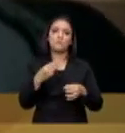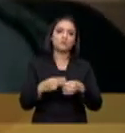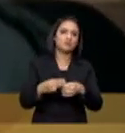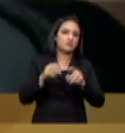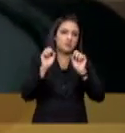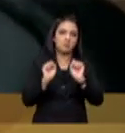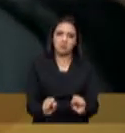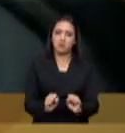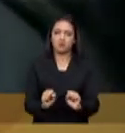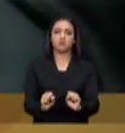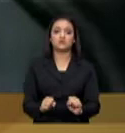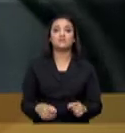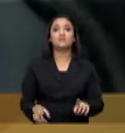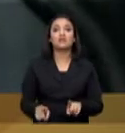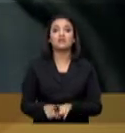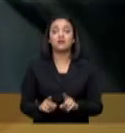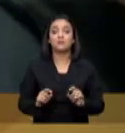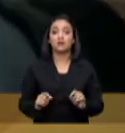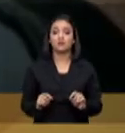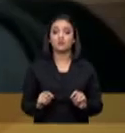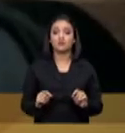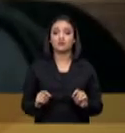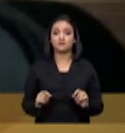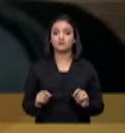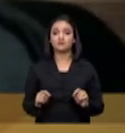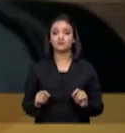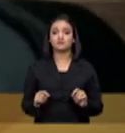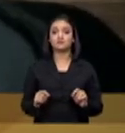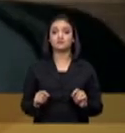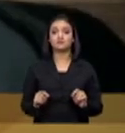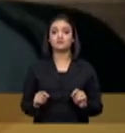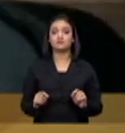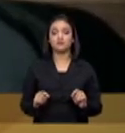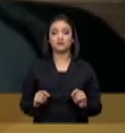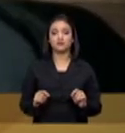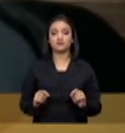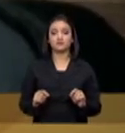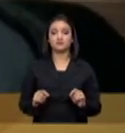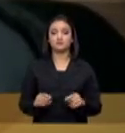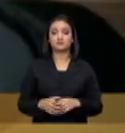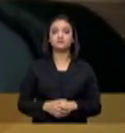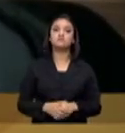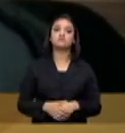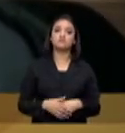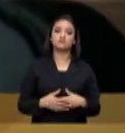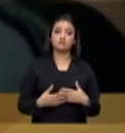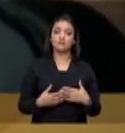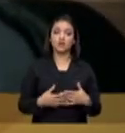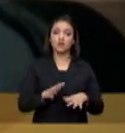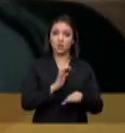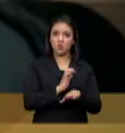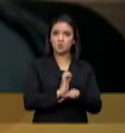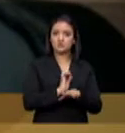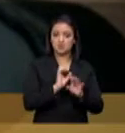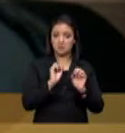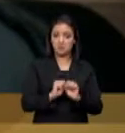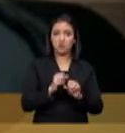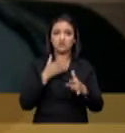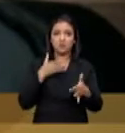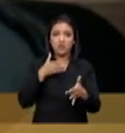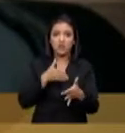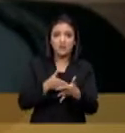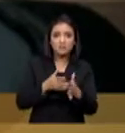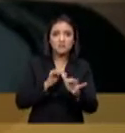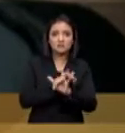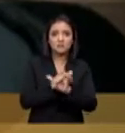Estados, e que mais do que uma faculdade do Estado em limitar a publicidade, haveria um dever